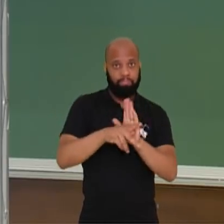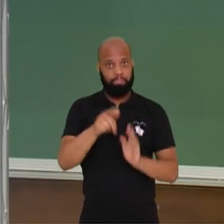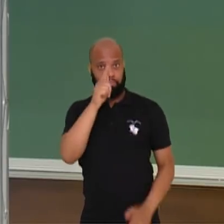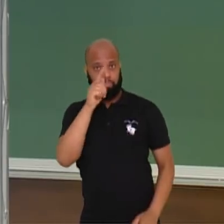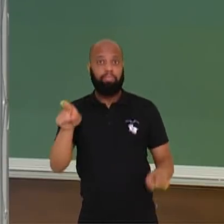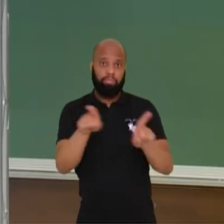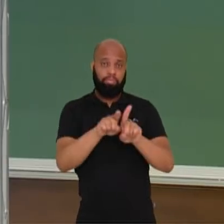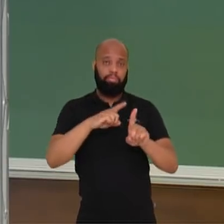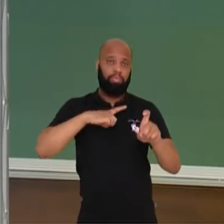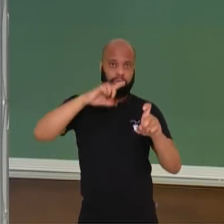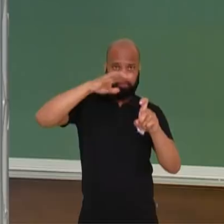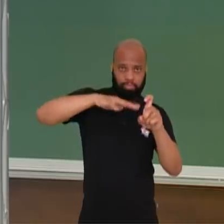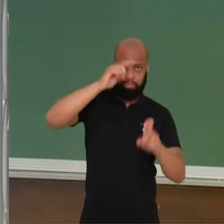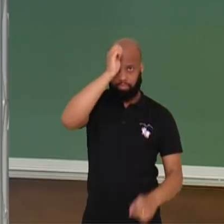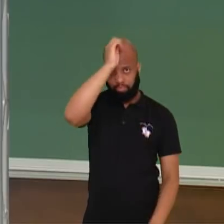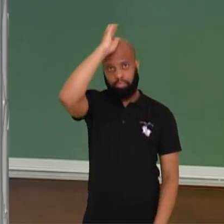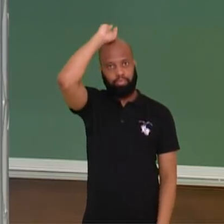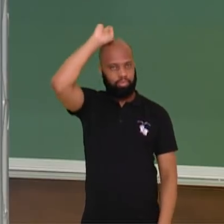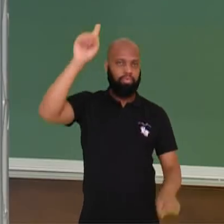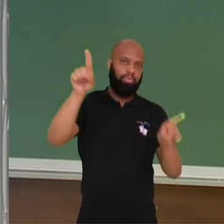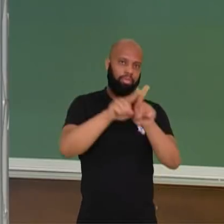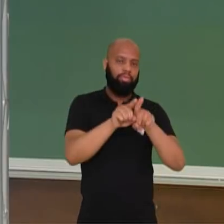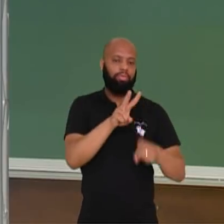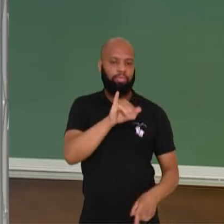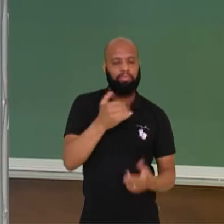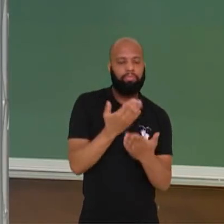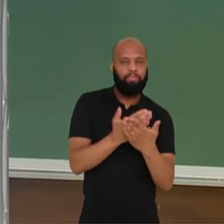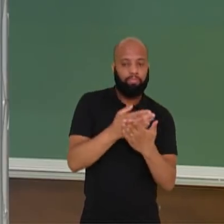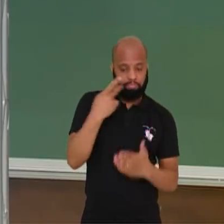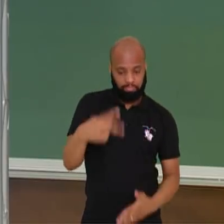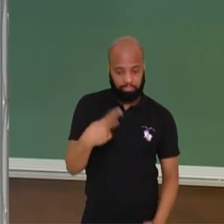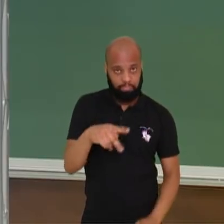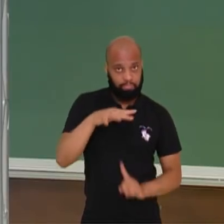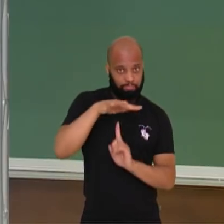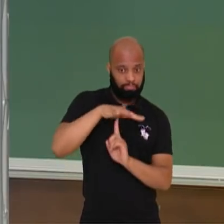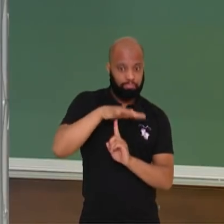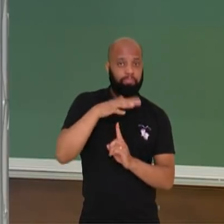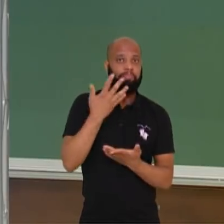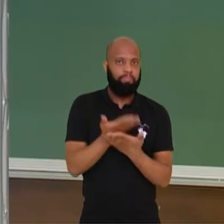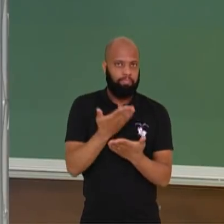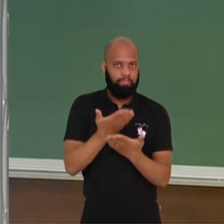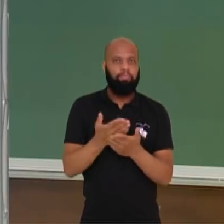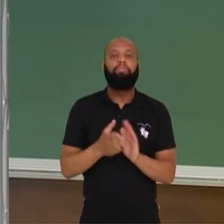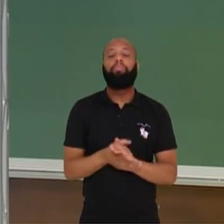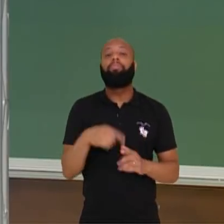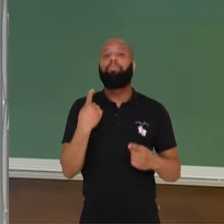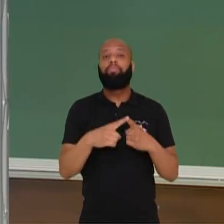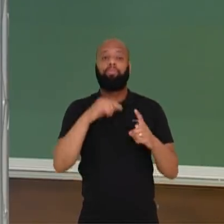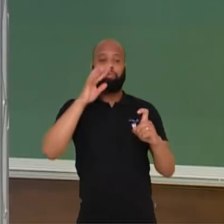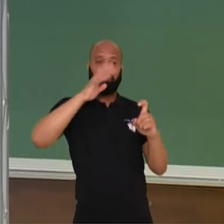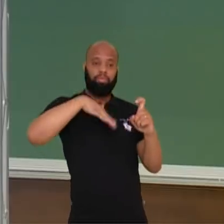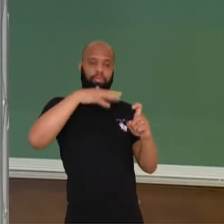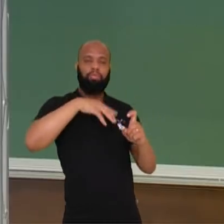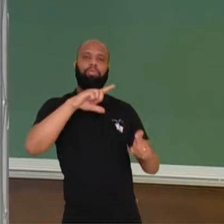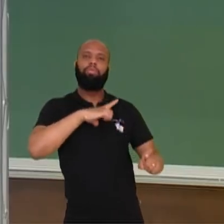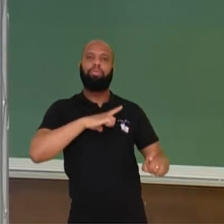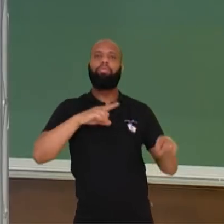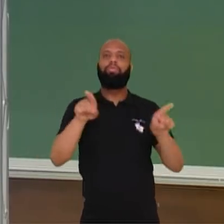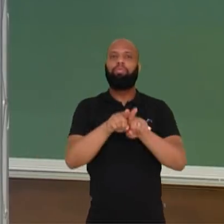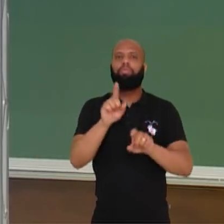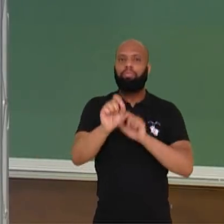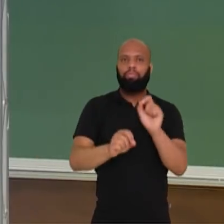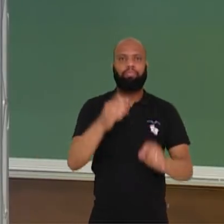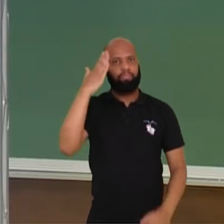mitologia romana, que nós vamos estudar na sequência aqui no Aula Paraná, também uma mitologia nórdica, que também é